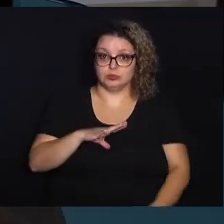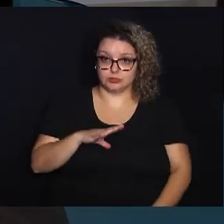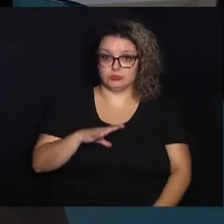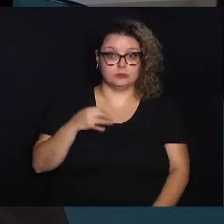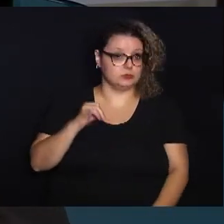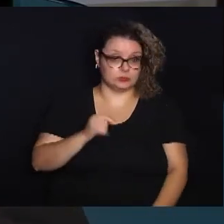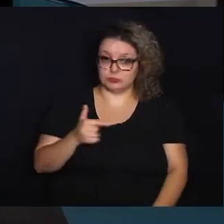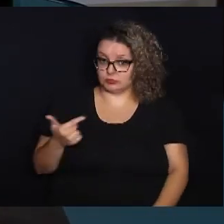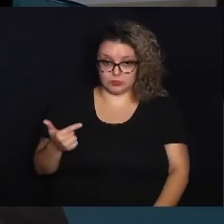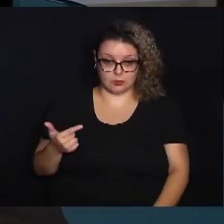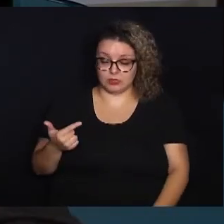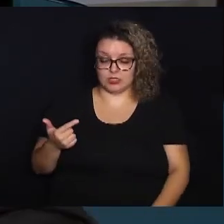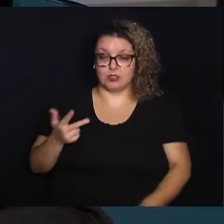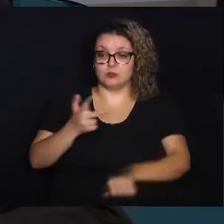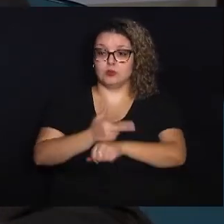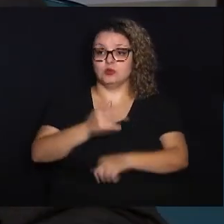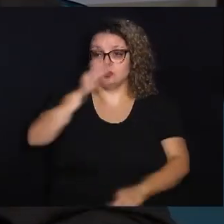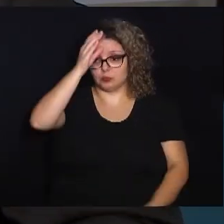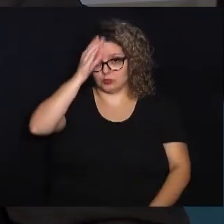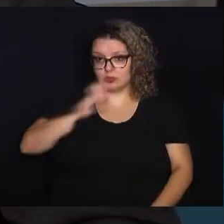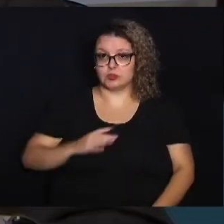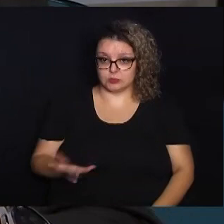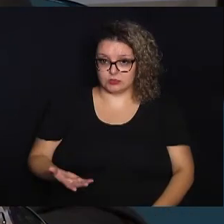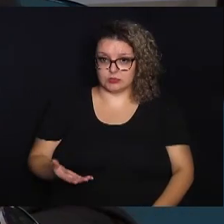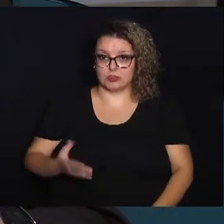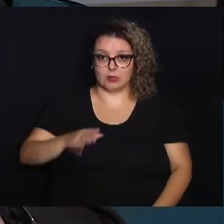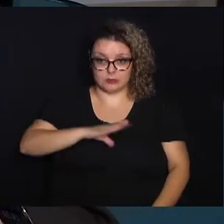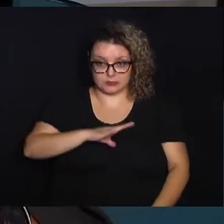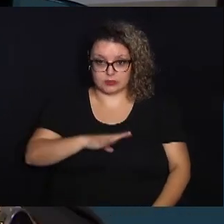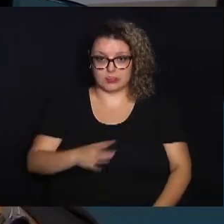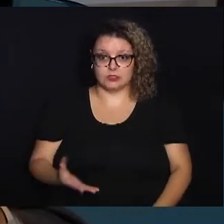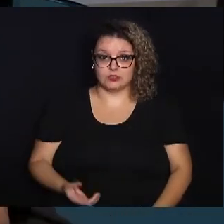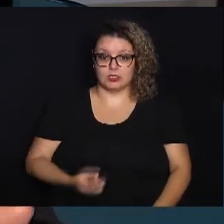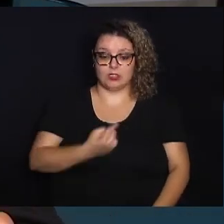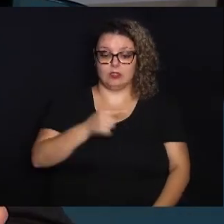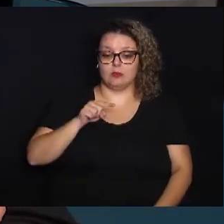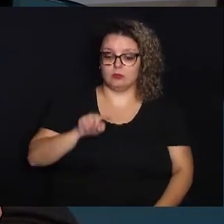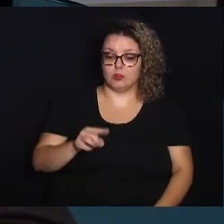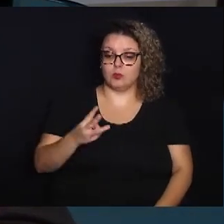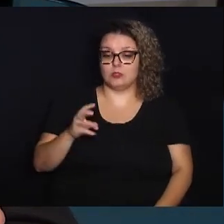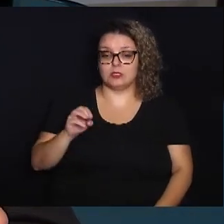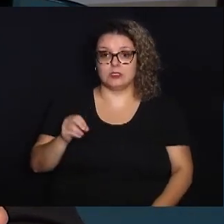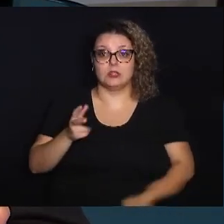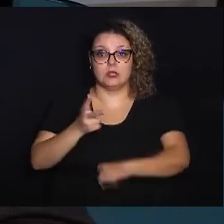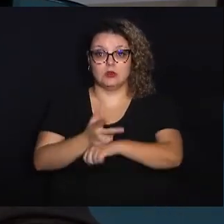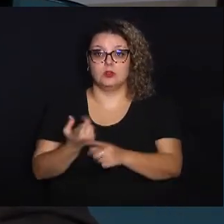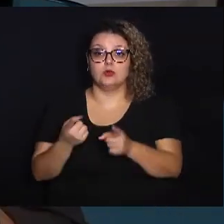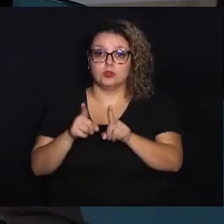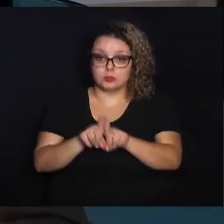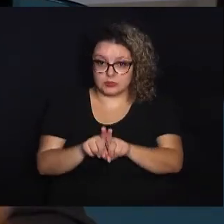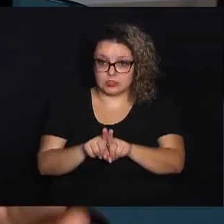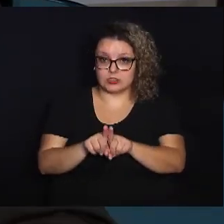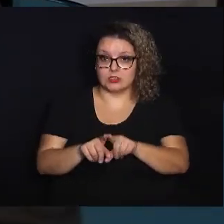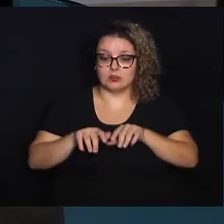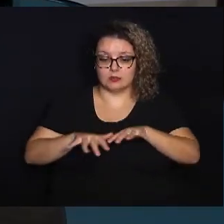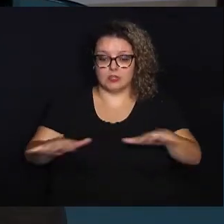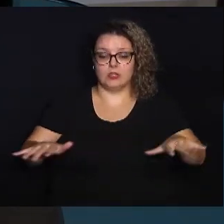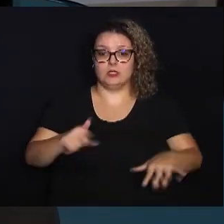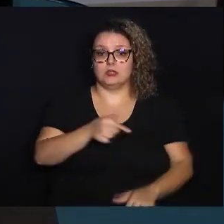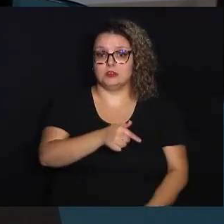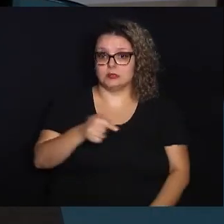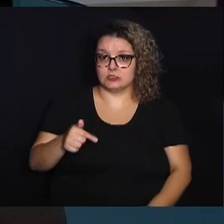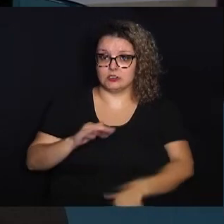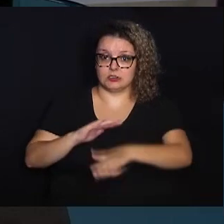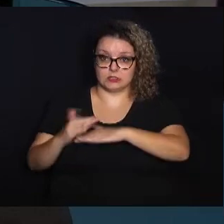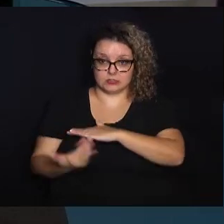município não tendo imagem de câmera do município nós temos 13 câmeras de parceiros e esses parceiros distribuídos